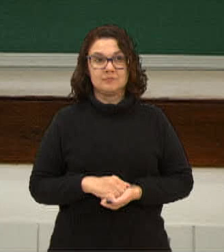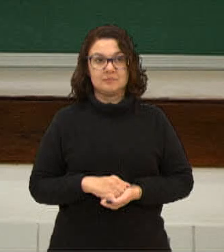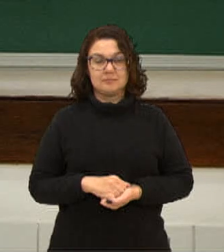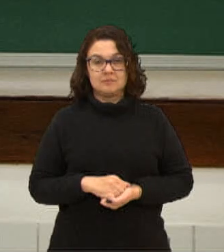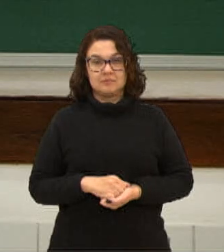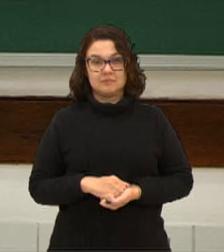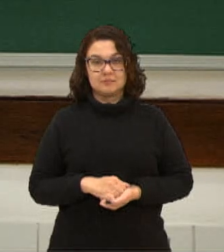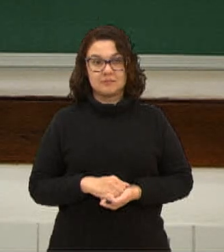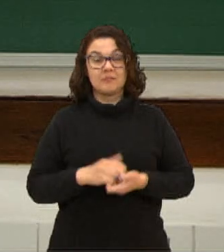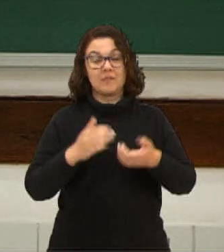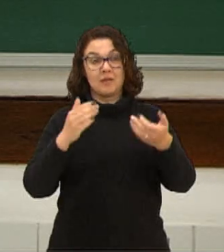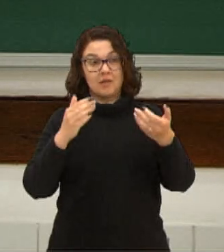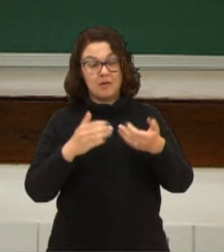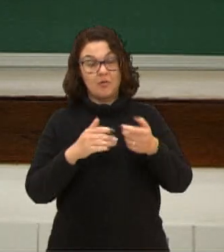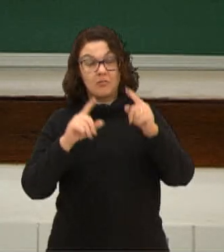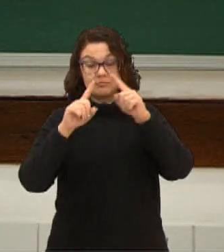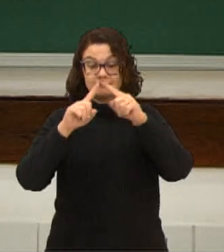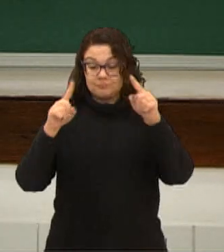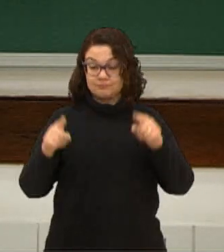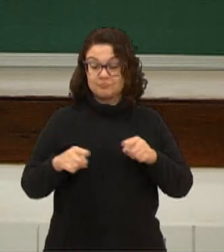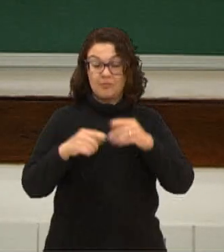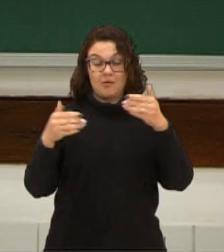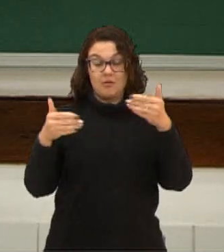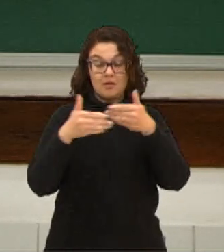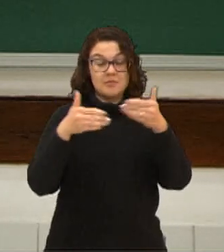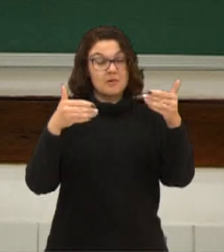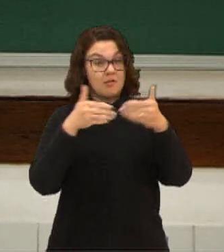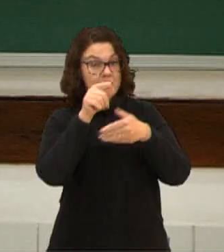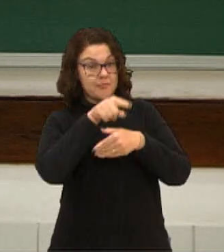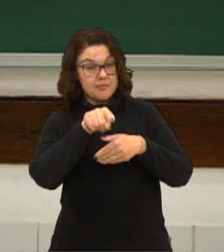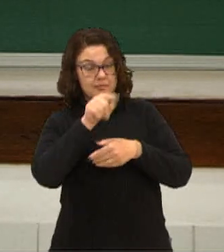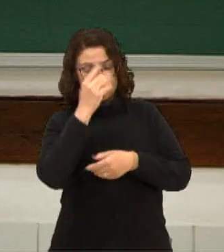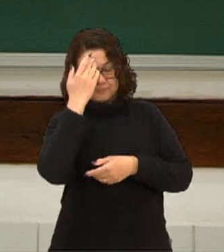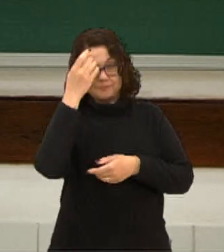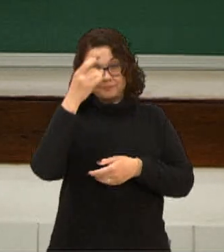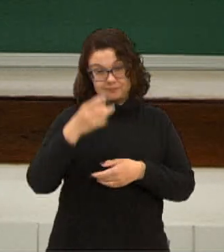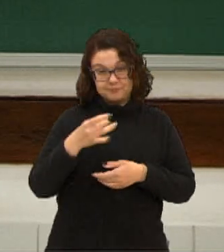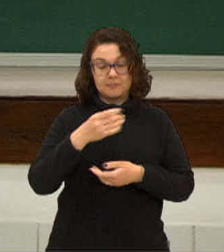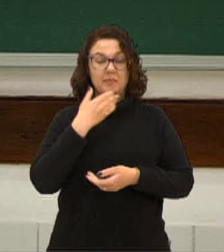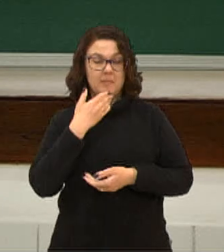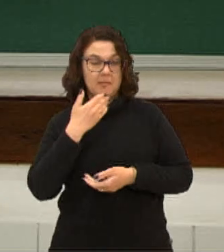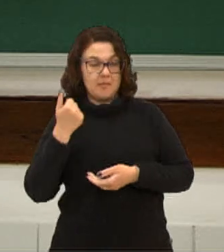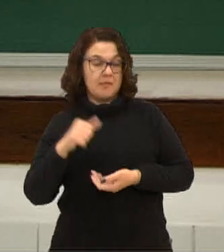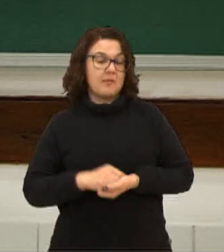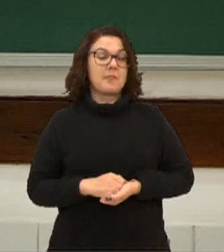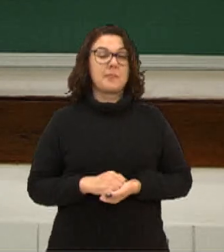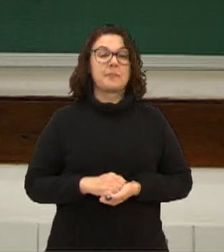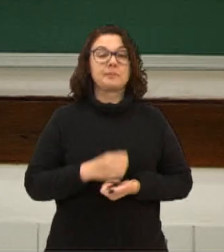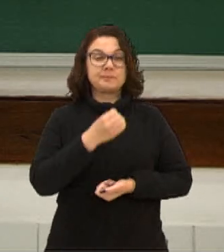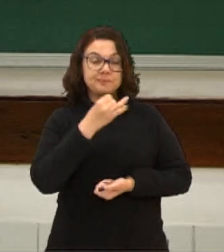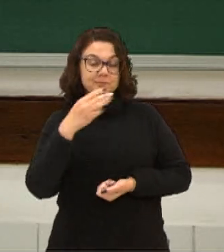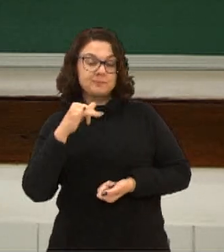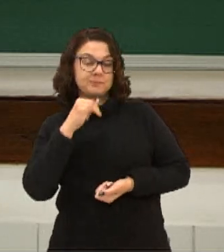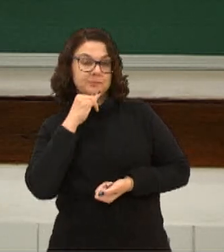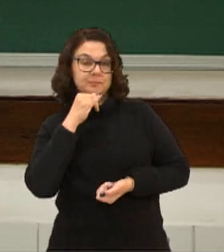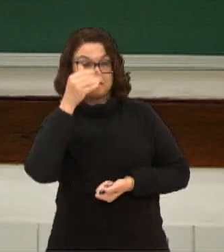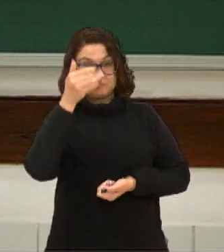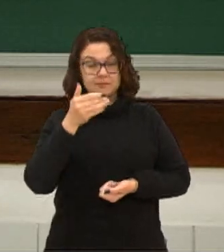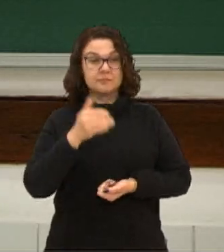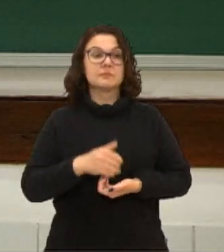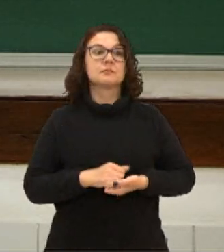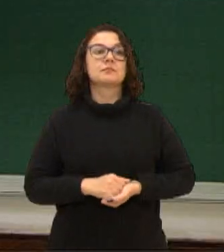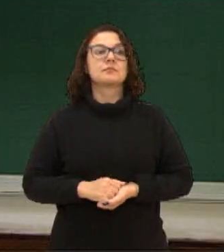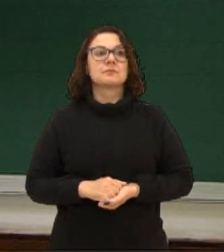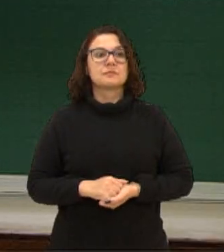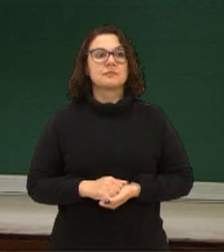Tá? Agora, nesse próximo slide, nesses dois próximos slides, eu vou mostrar para vocês isso e alguns exemplos a respeito